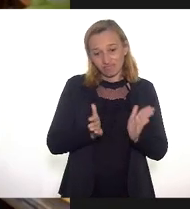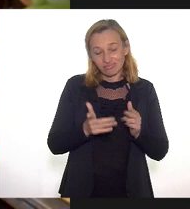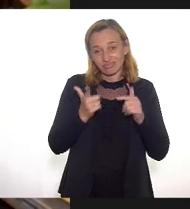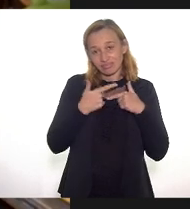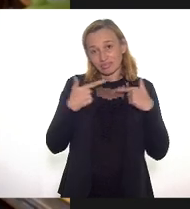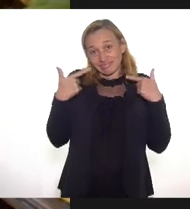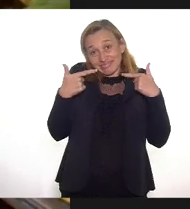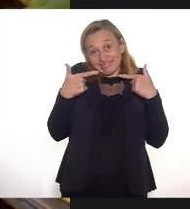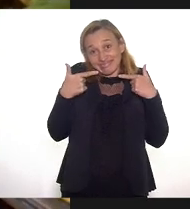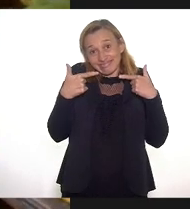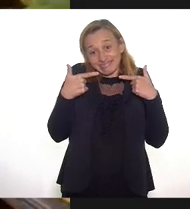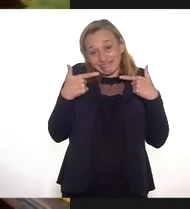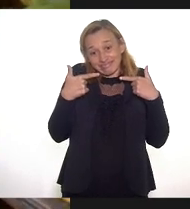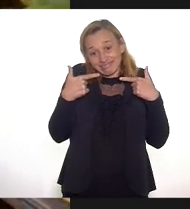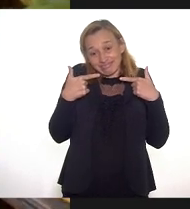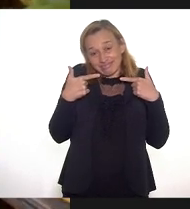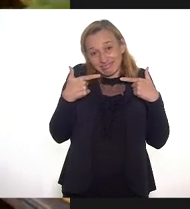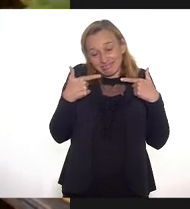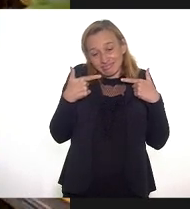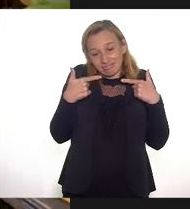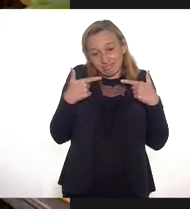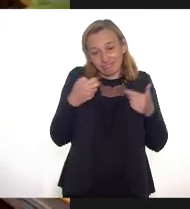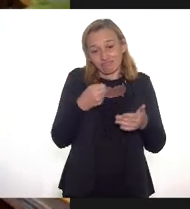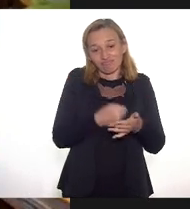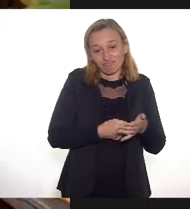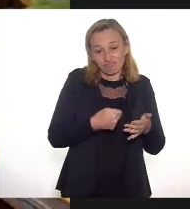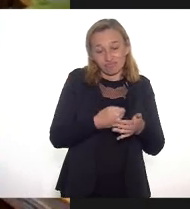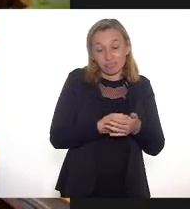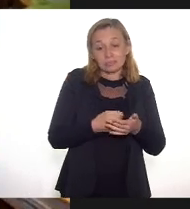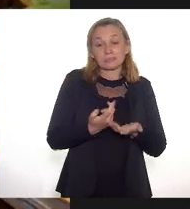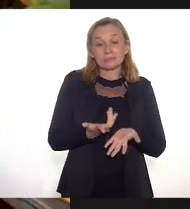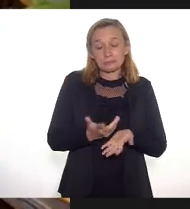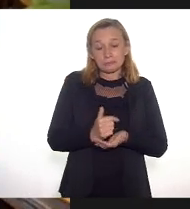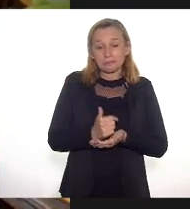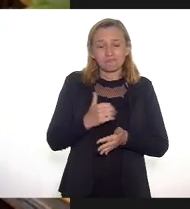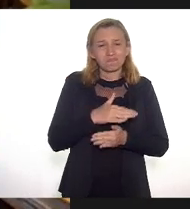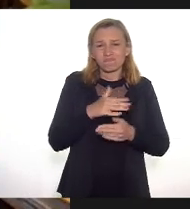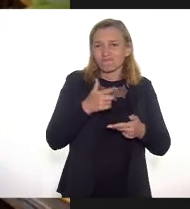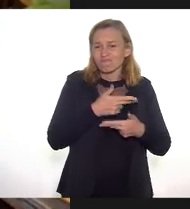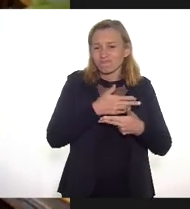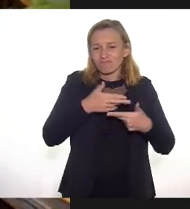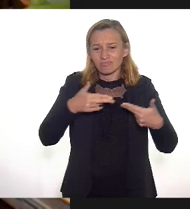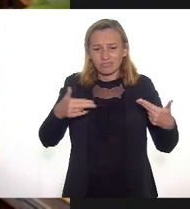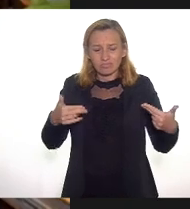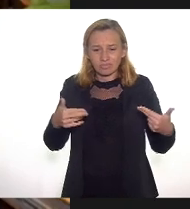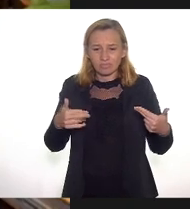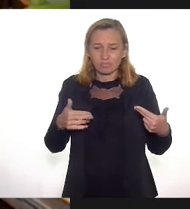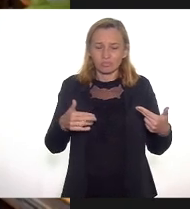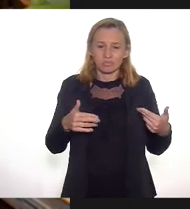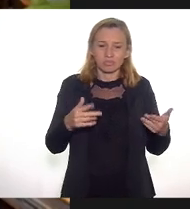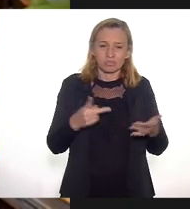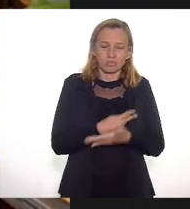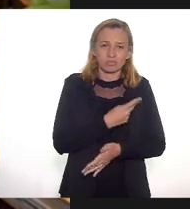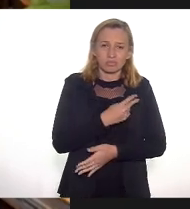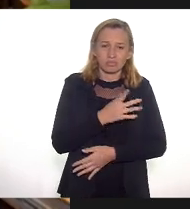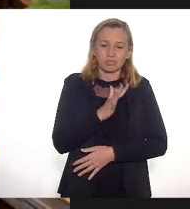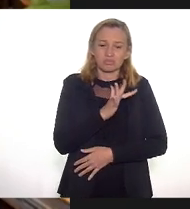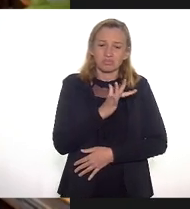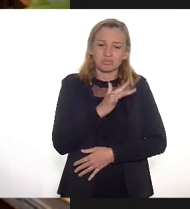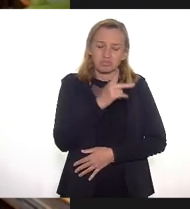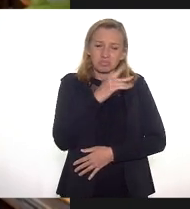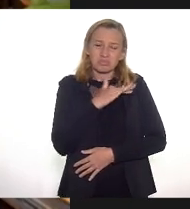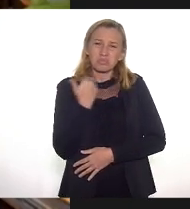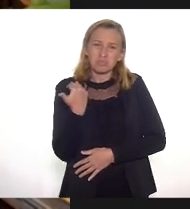sorrir em forma de resistência diante de tantas pessoas mortas, diante de